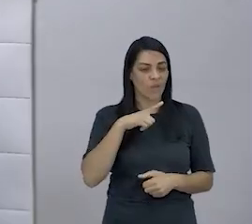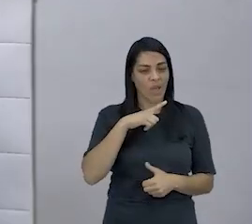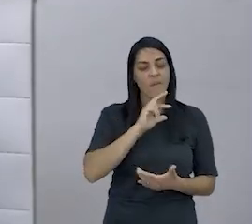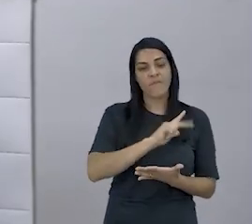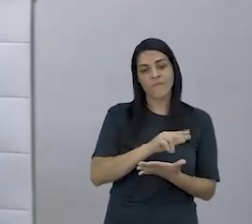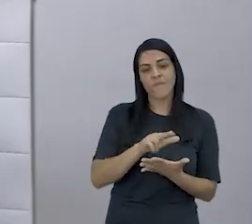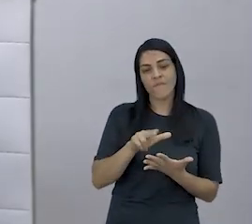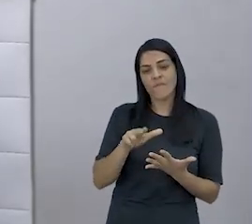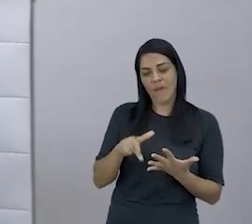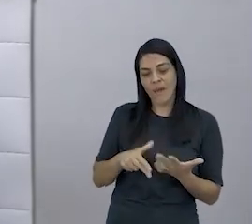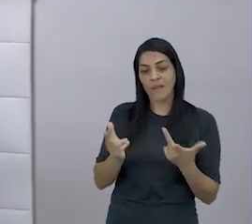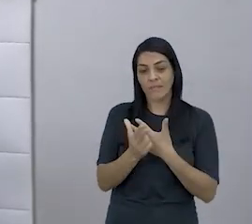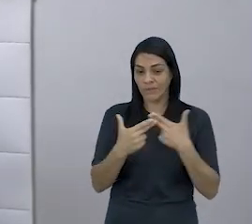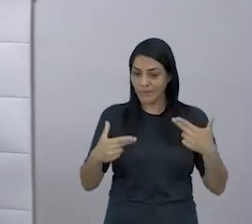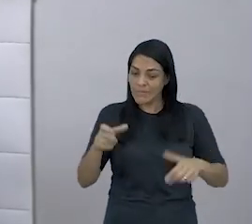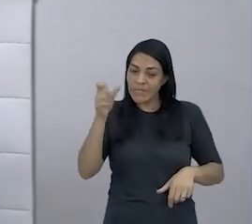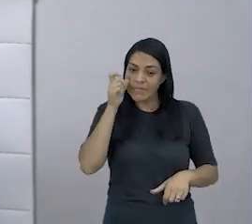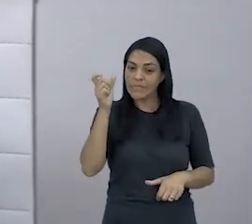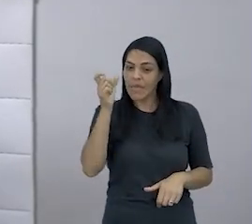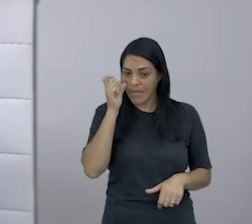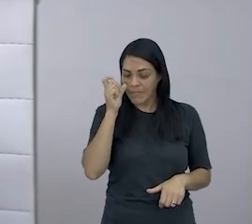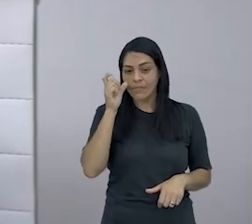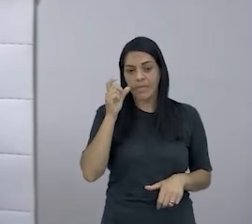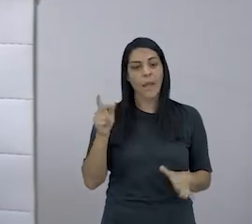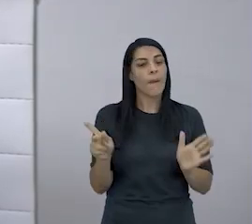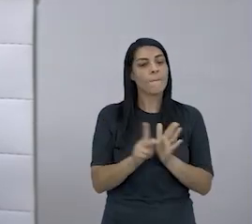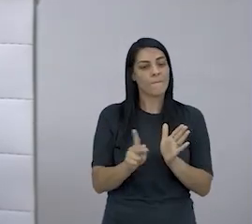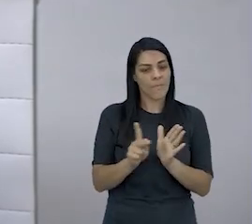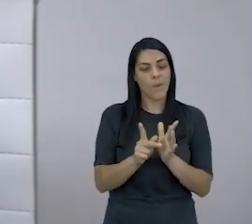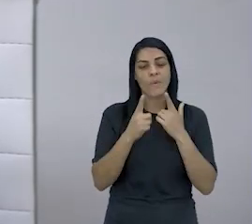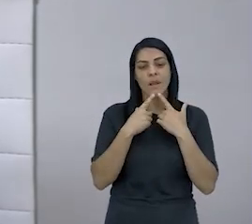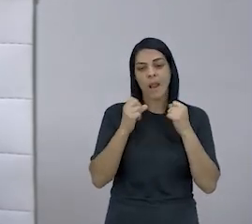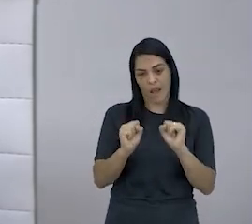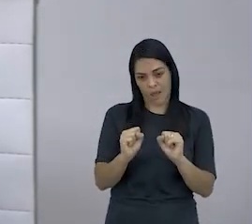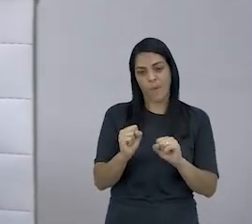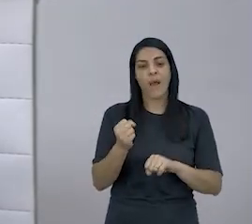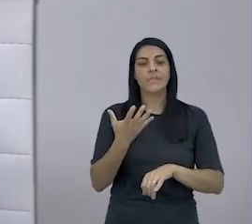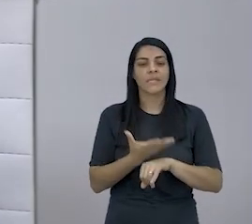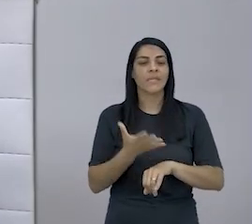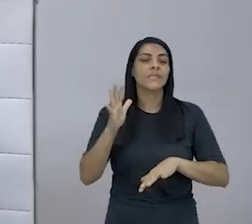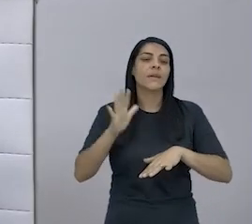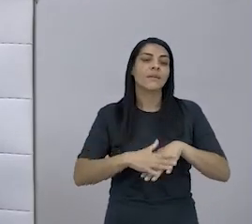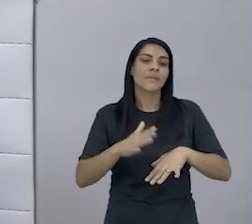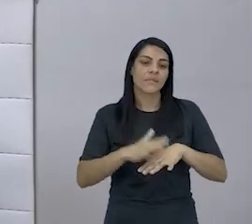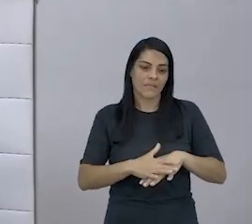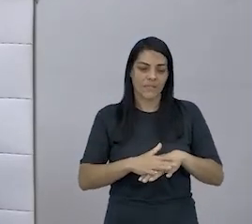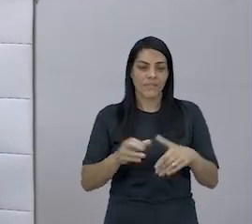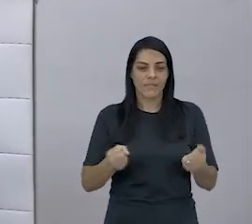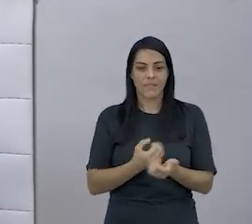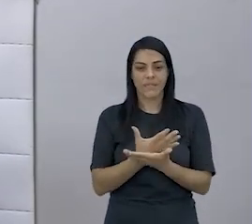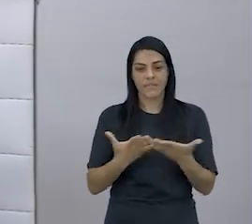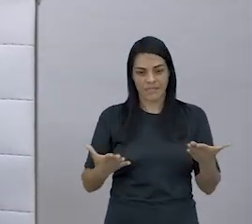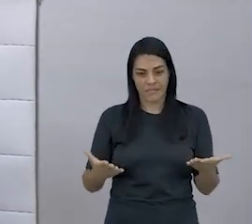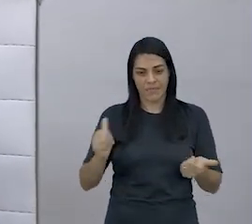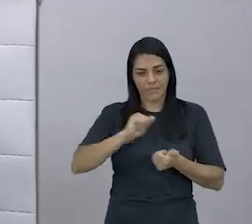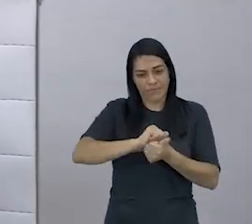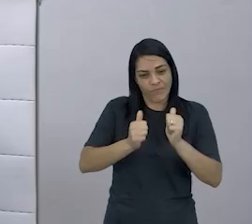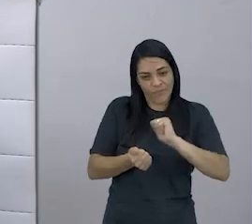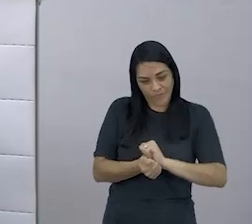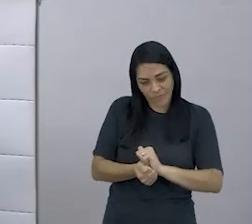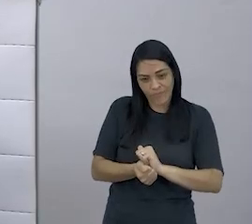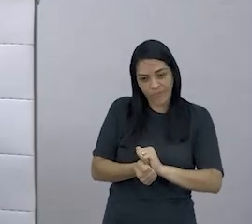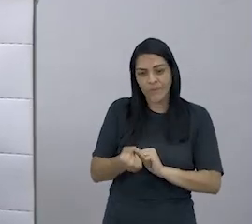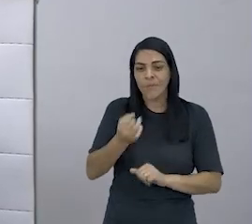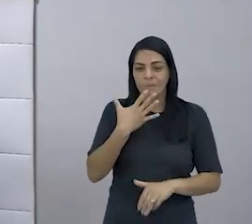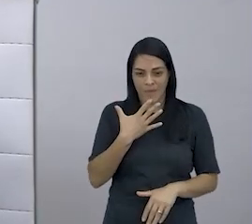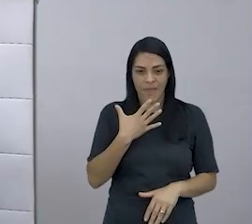tem uma série de coisas muito interessantes próprios da linguagem da matemática que a gente adequa super bem aqui